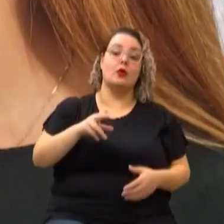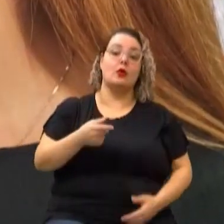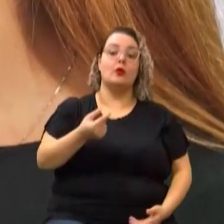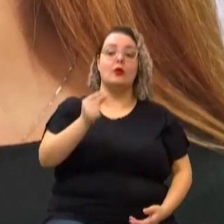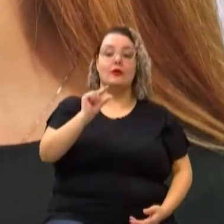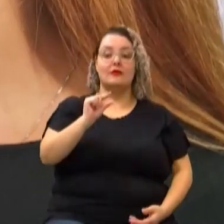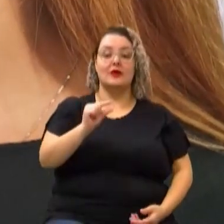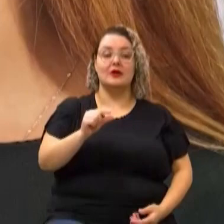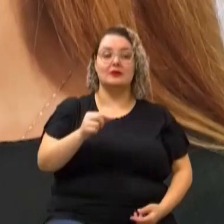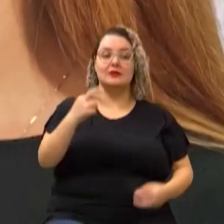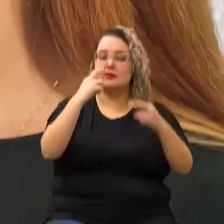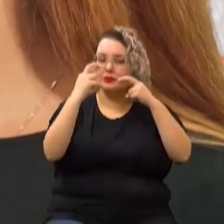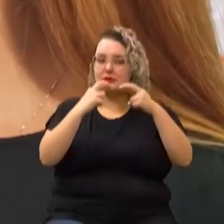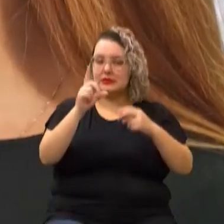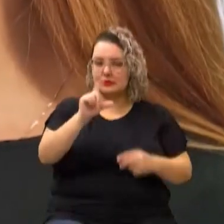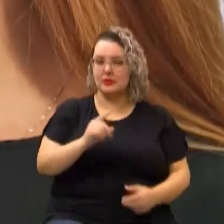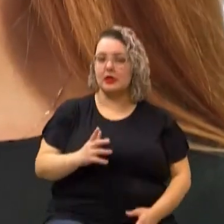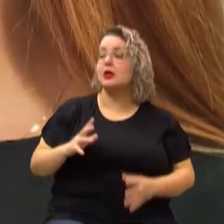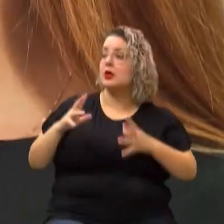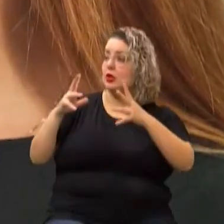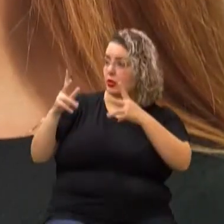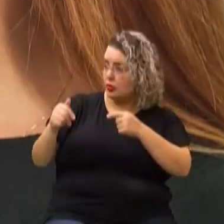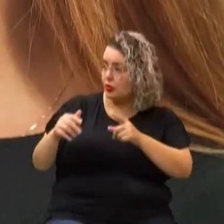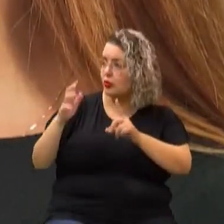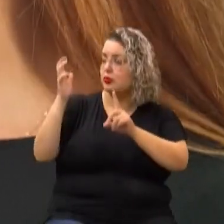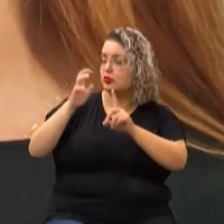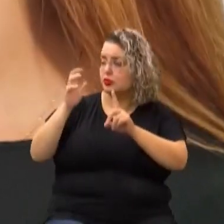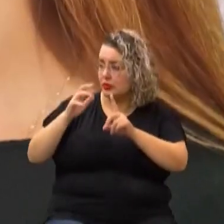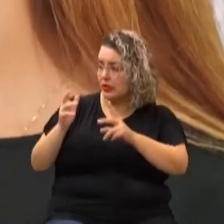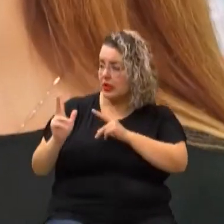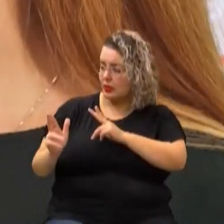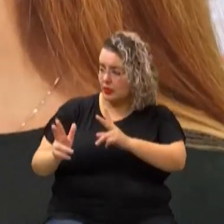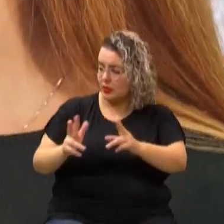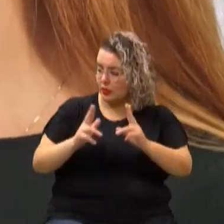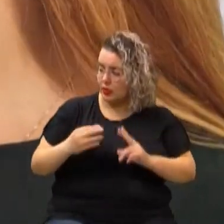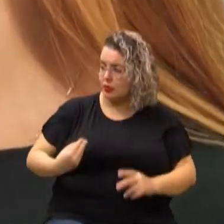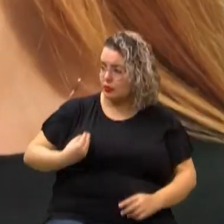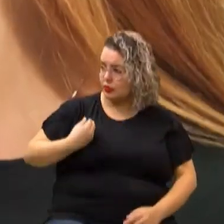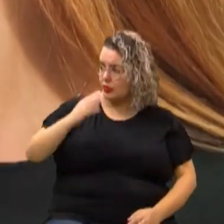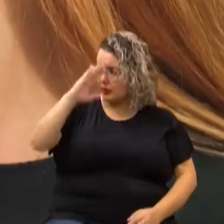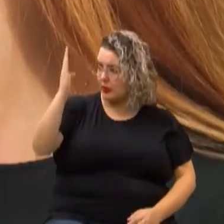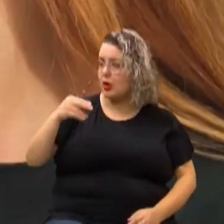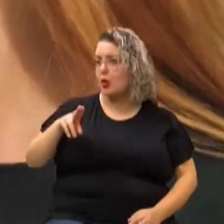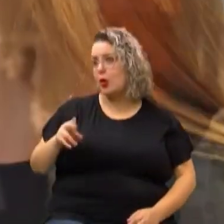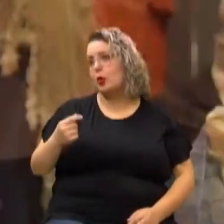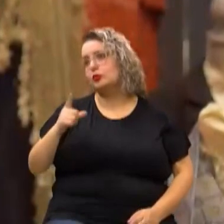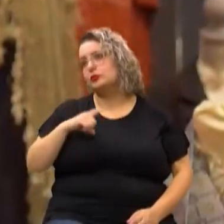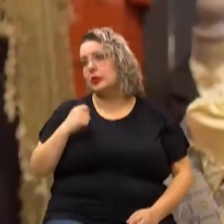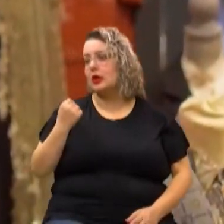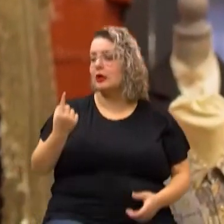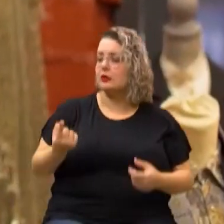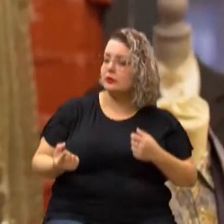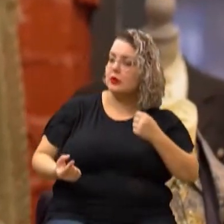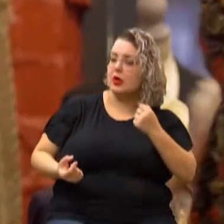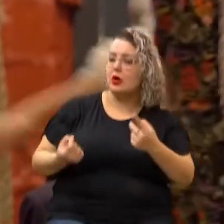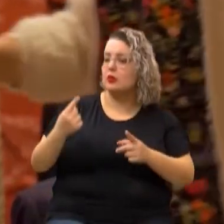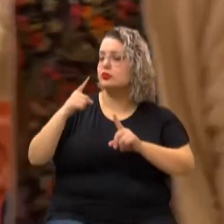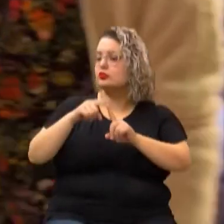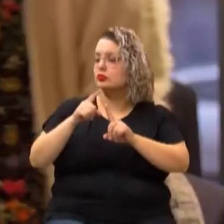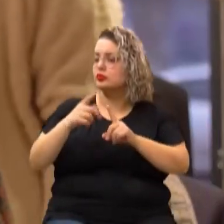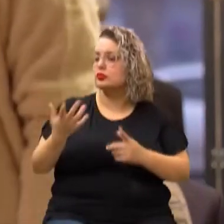ou tenho uma dificuldade para fazer a sua produção, eu tenho ali um aumento. Vale ressaltar também o que